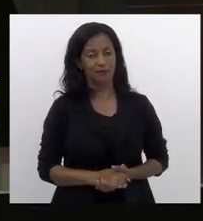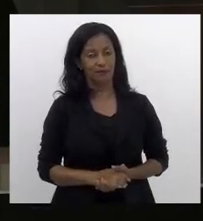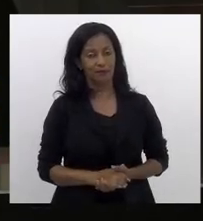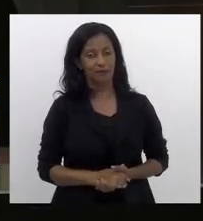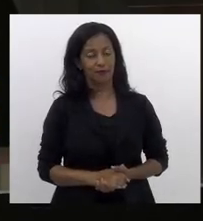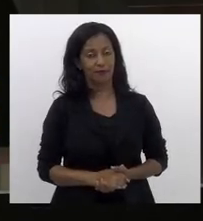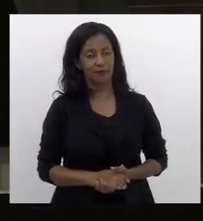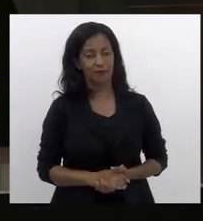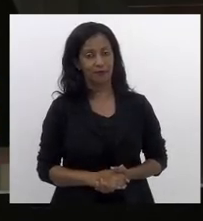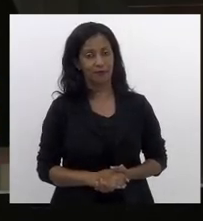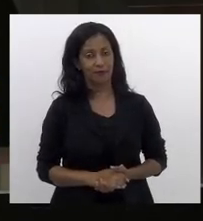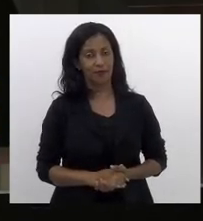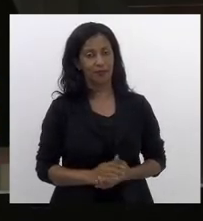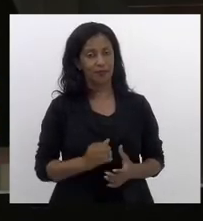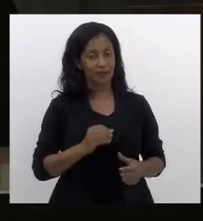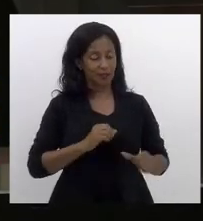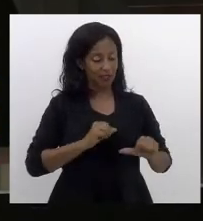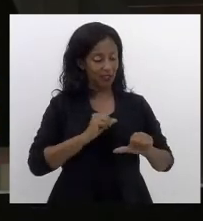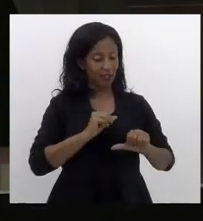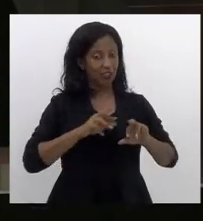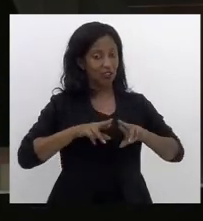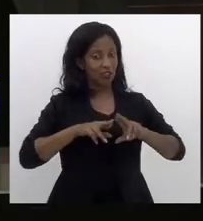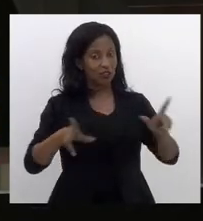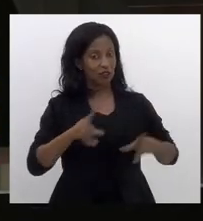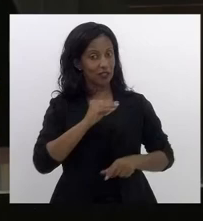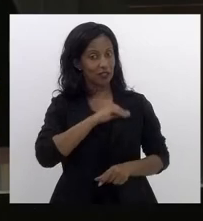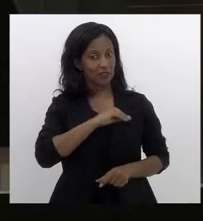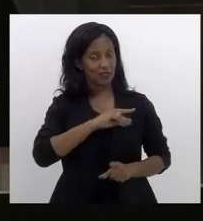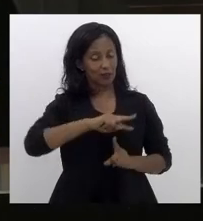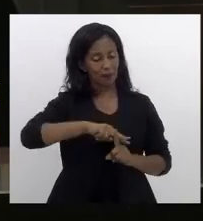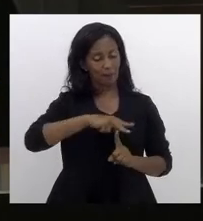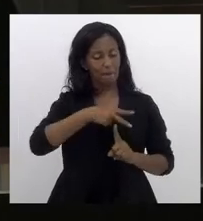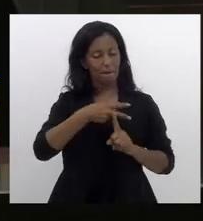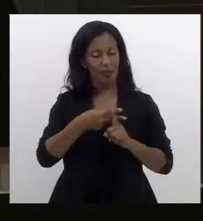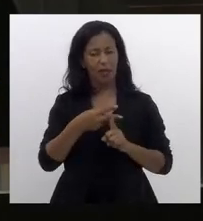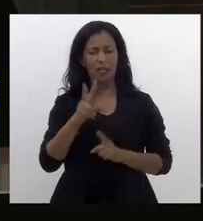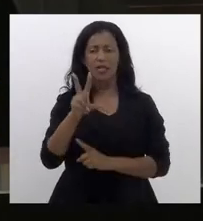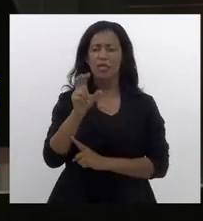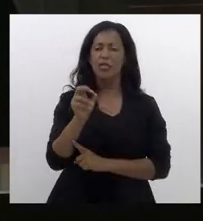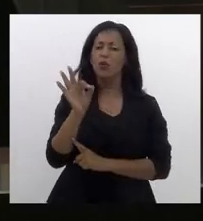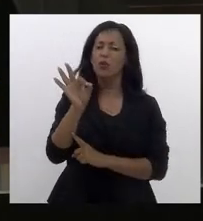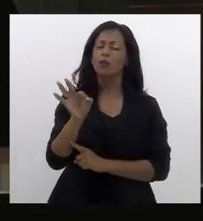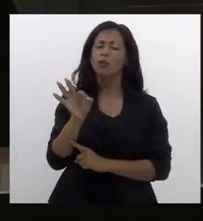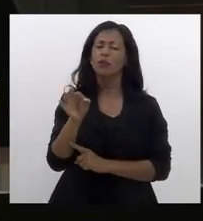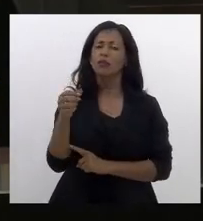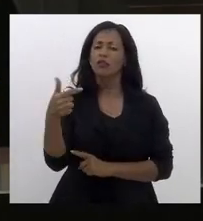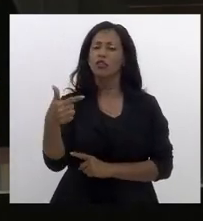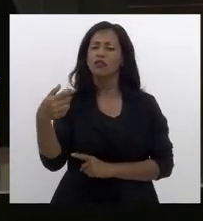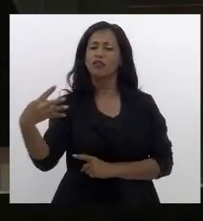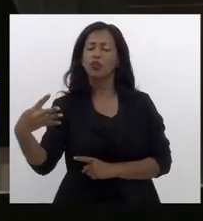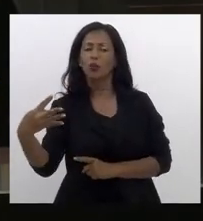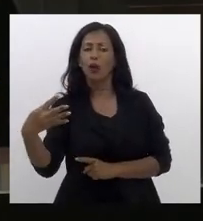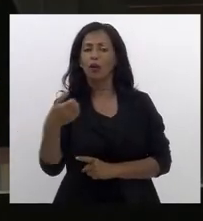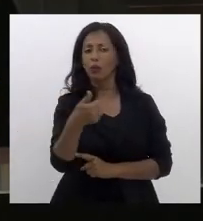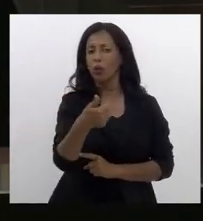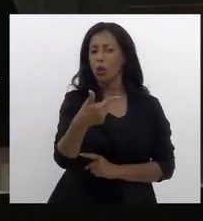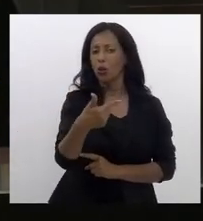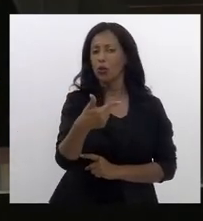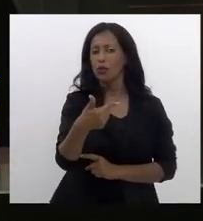da reposição acumulada. 50% de 24 é